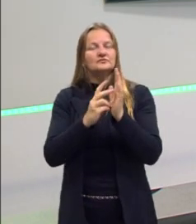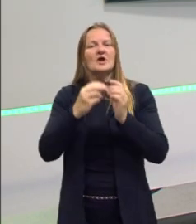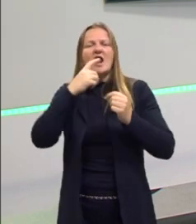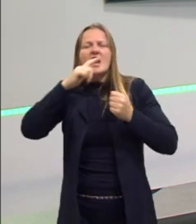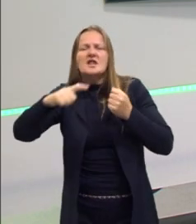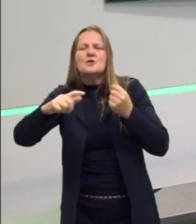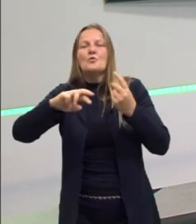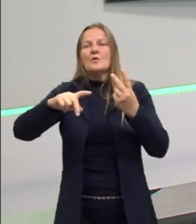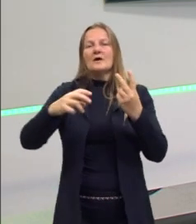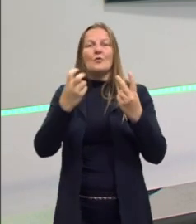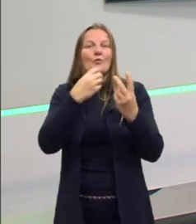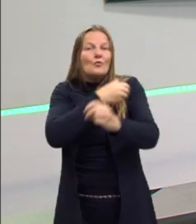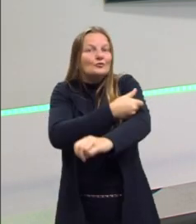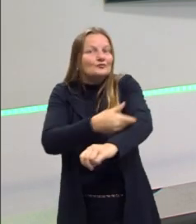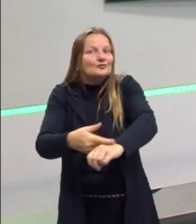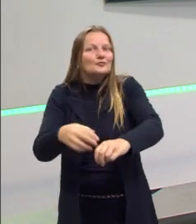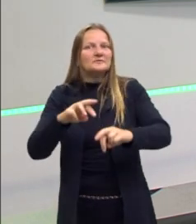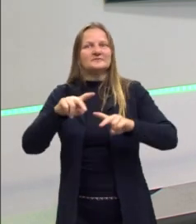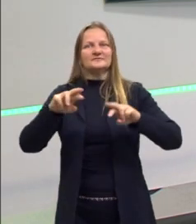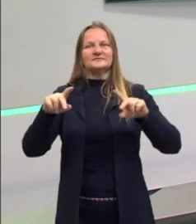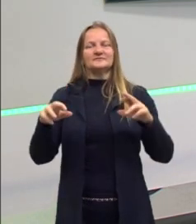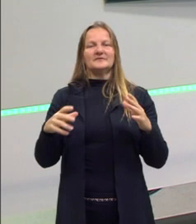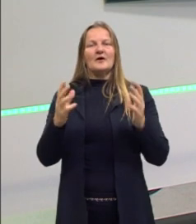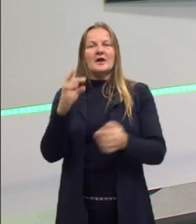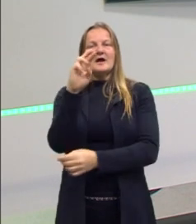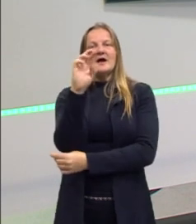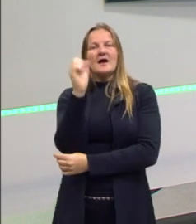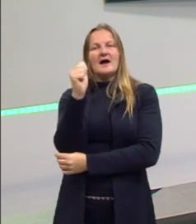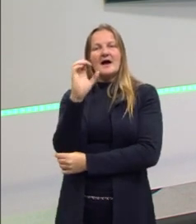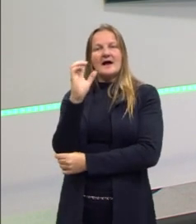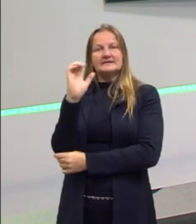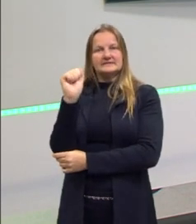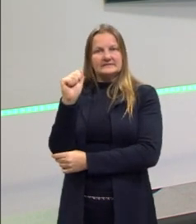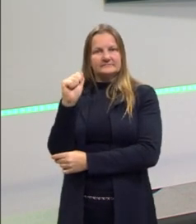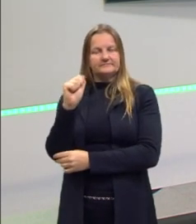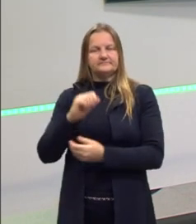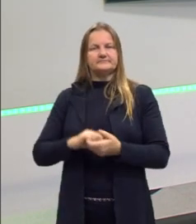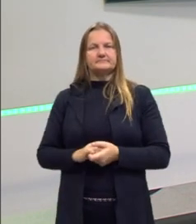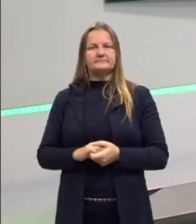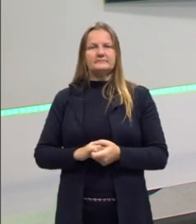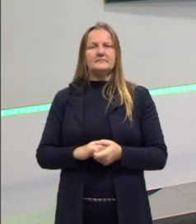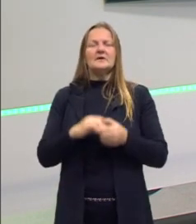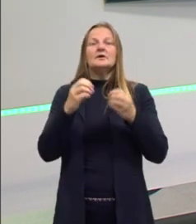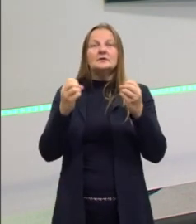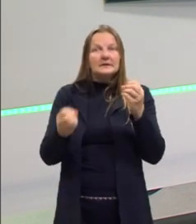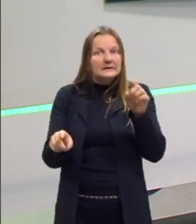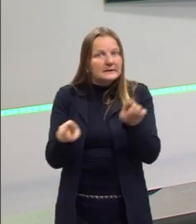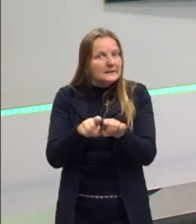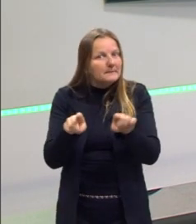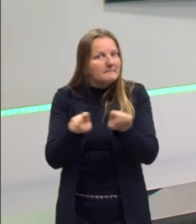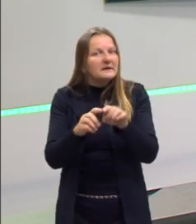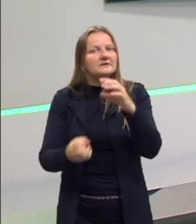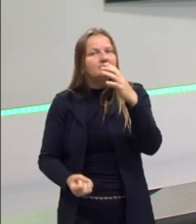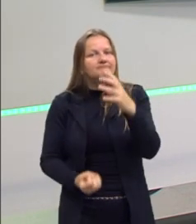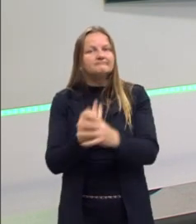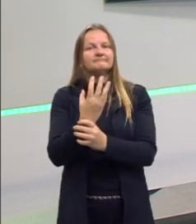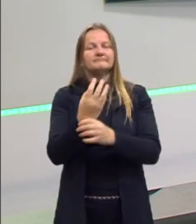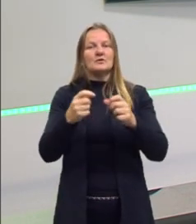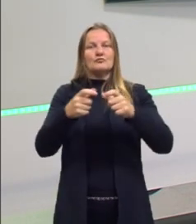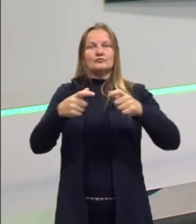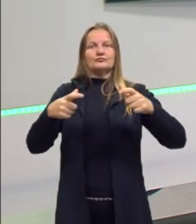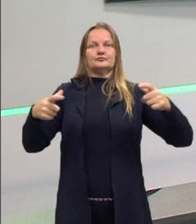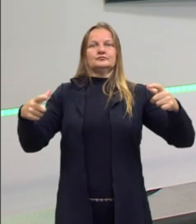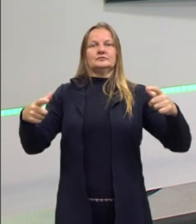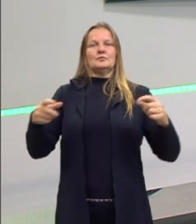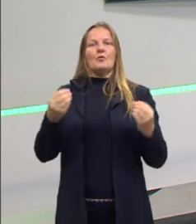com línguas diferentes e o conceito de raça é um conceito que também vai surgir vai crescer né vai ser